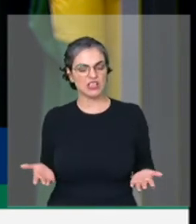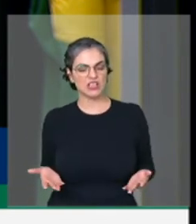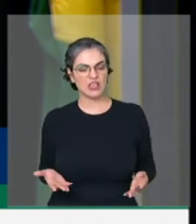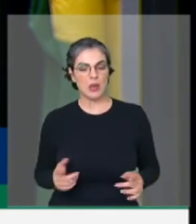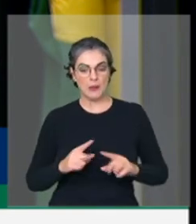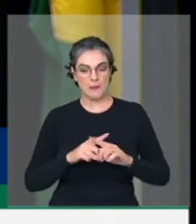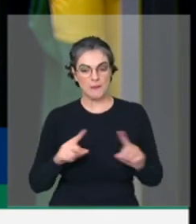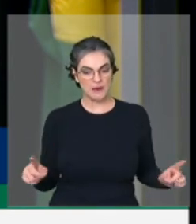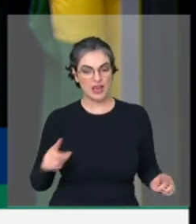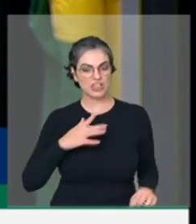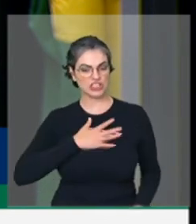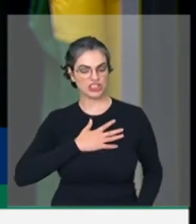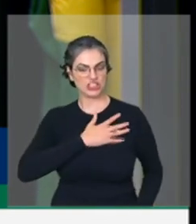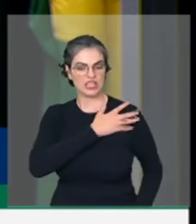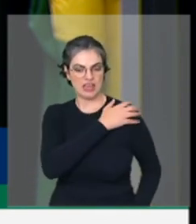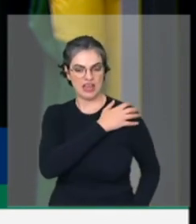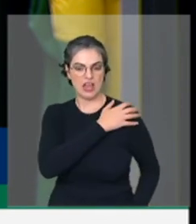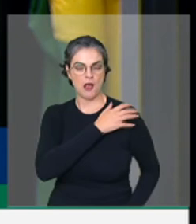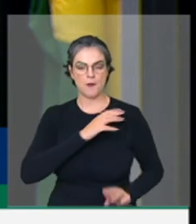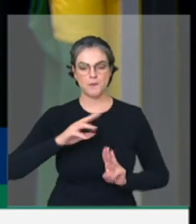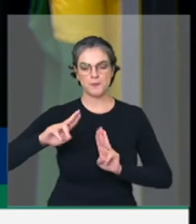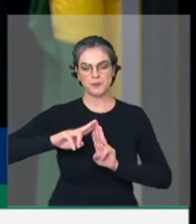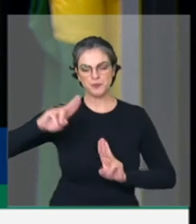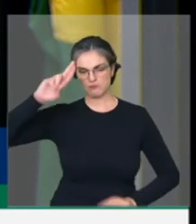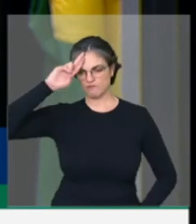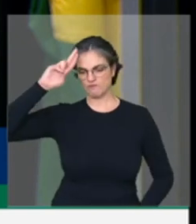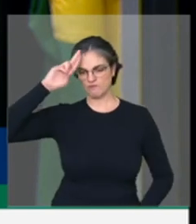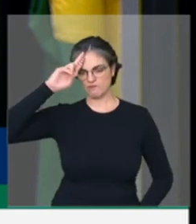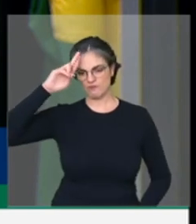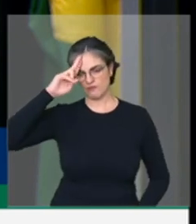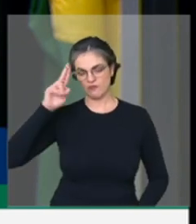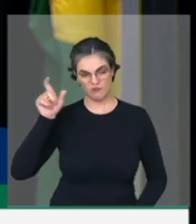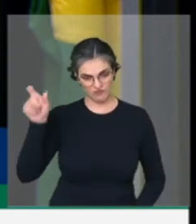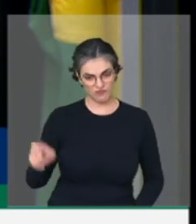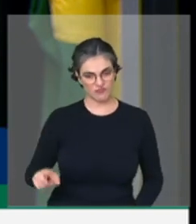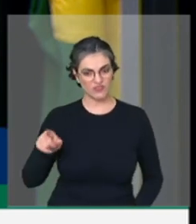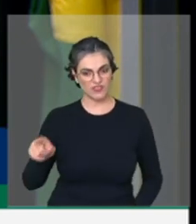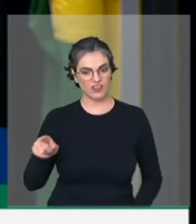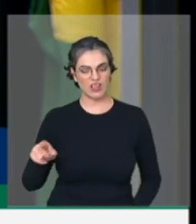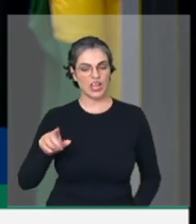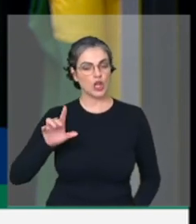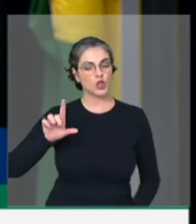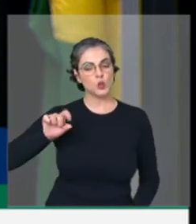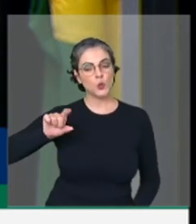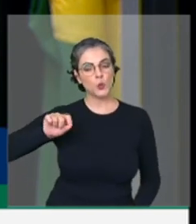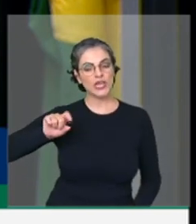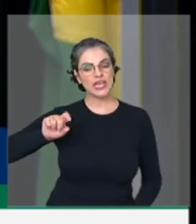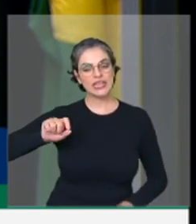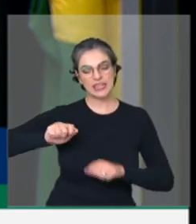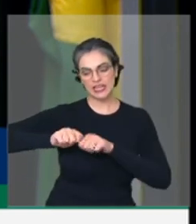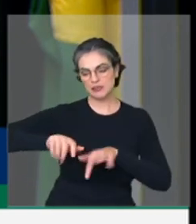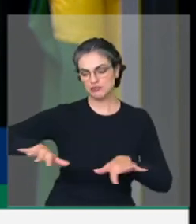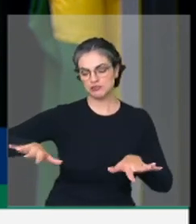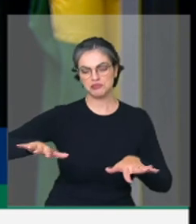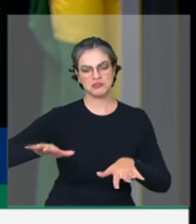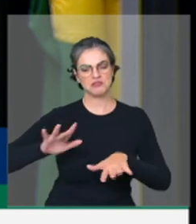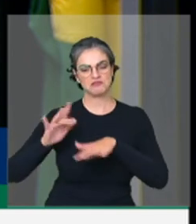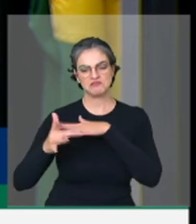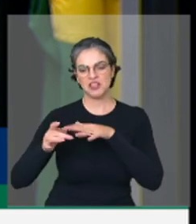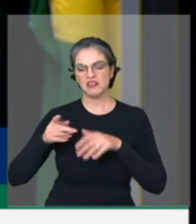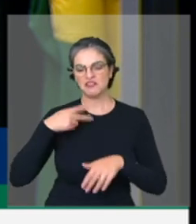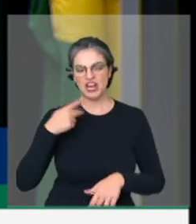quando um general das Forças Armadas, do Exército, para ser preciso, faz um tweet, faz alguma coisa, e você